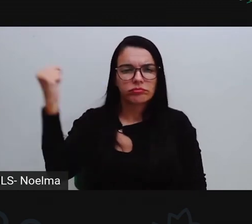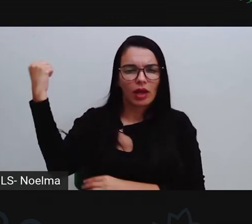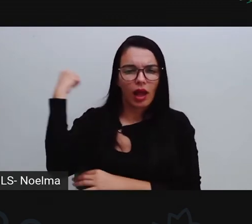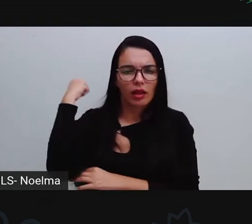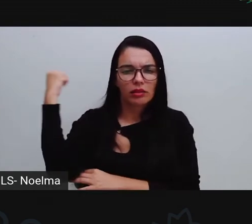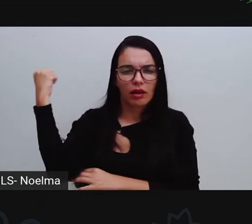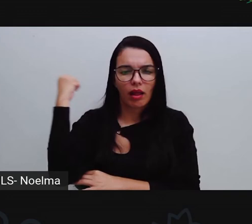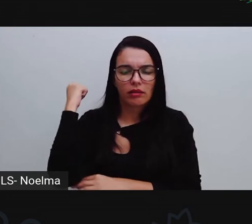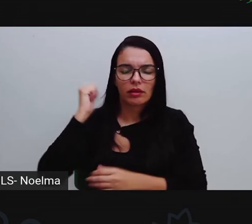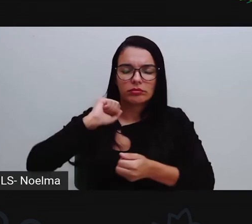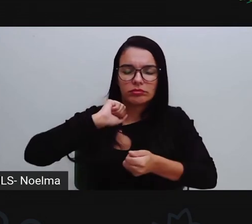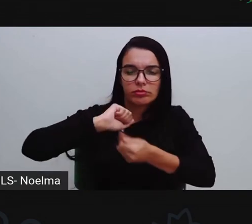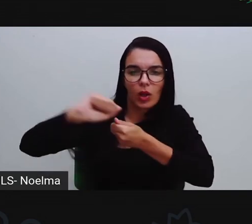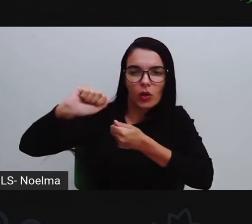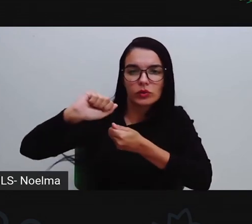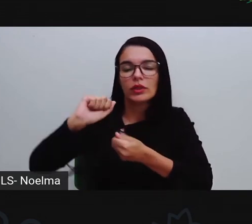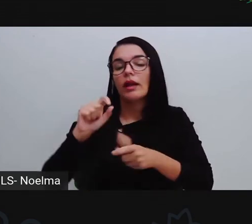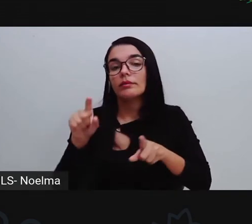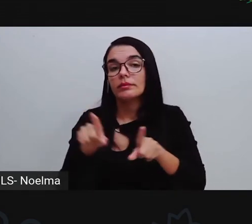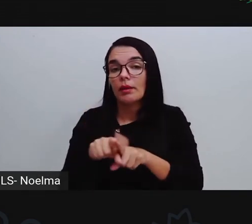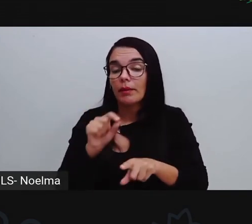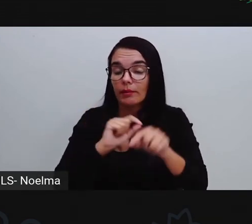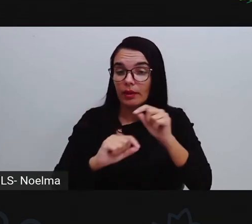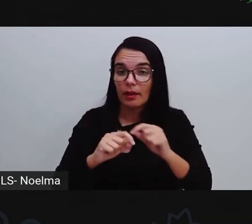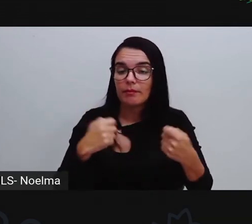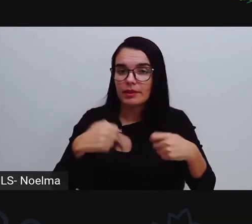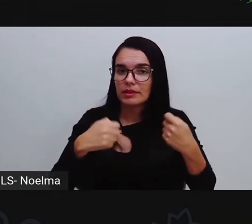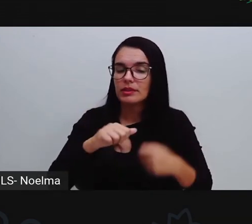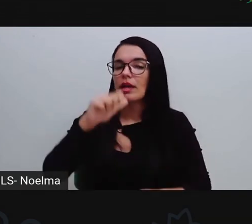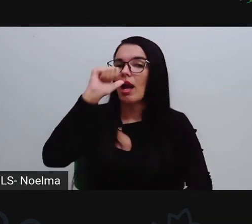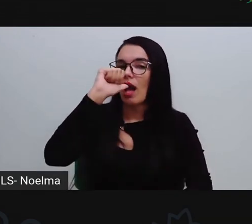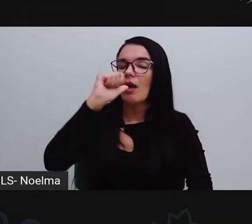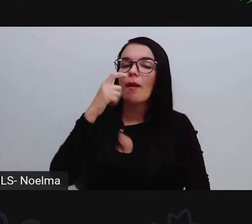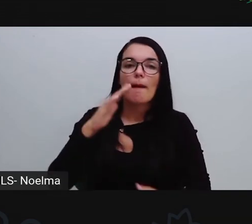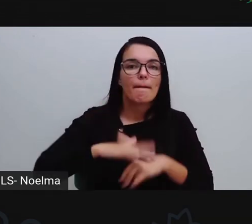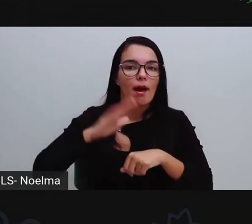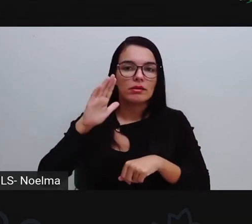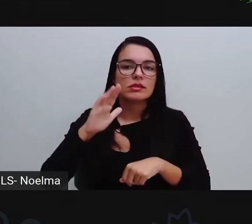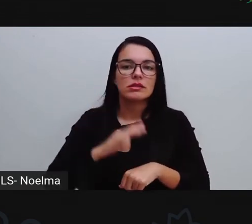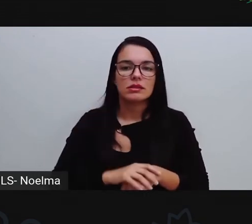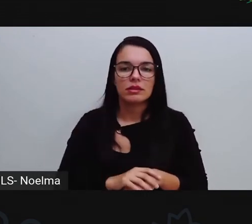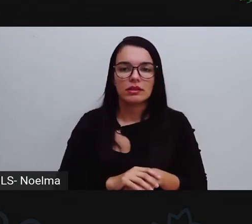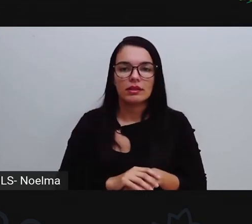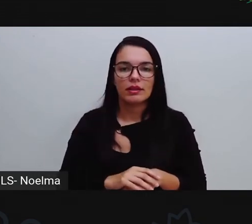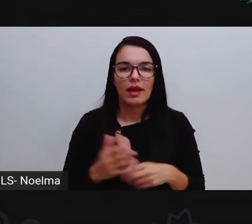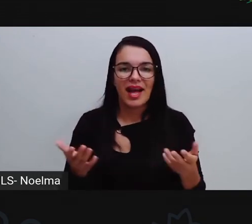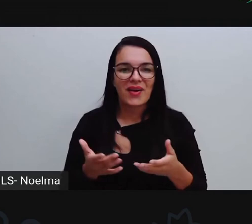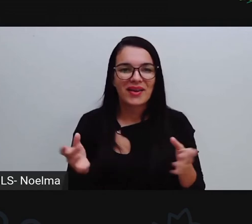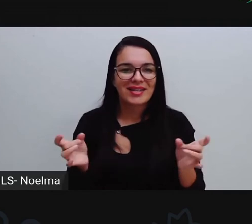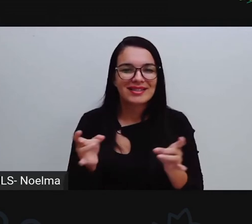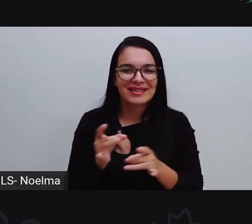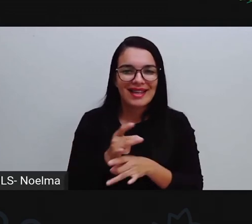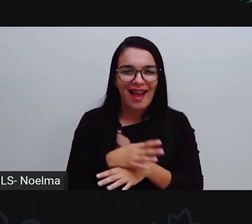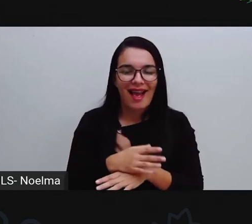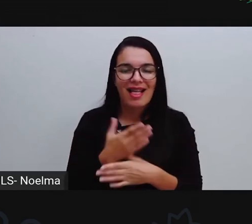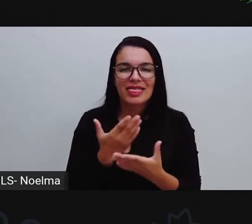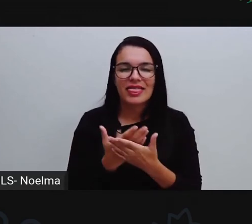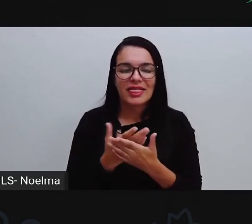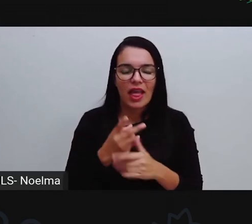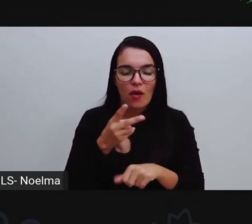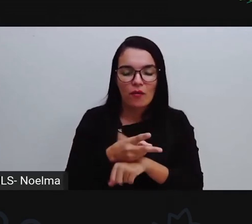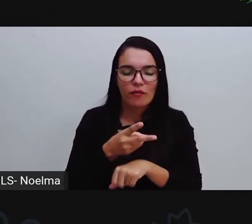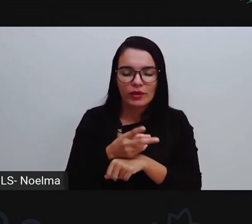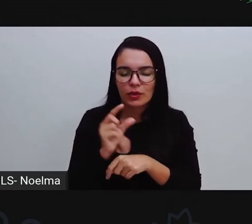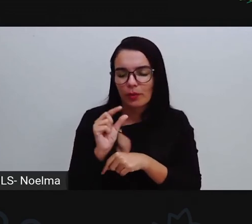muita água e através do suor precisa ingerir uma maior quantidade de água. Para encerrar, eu trouxe um vídeo para vocês bem